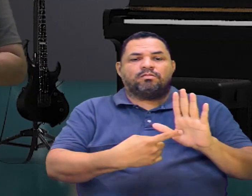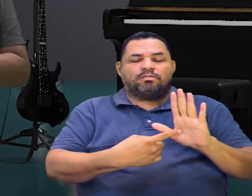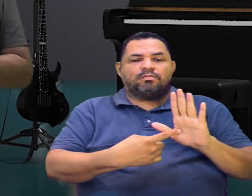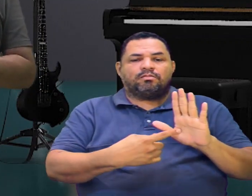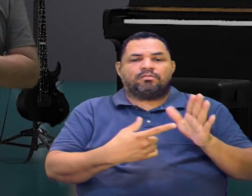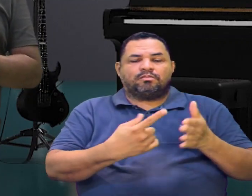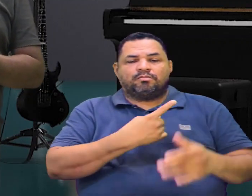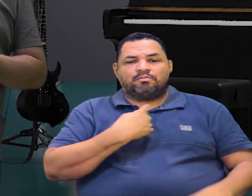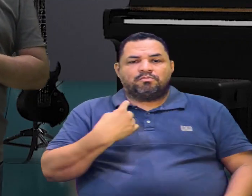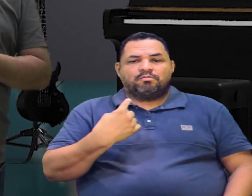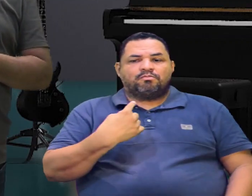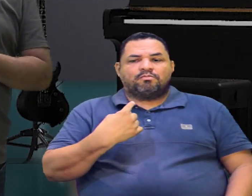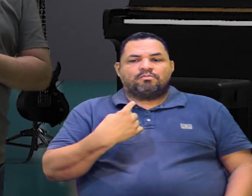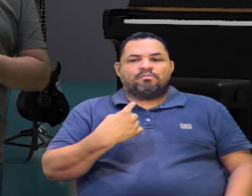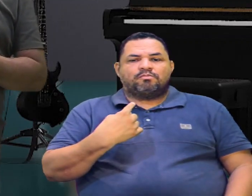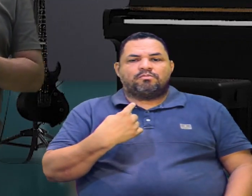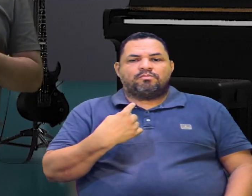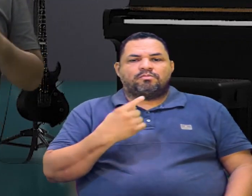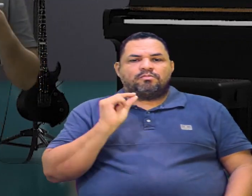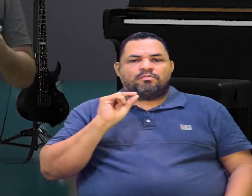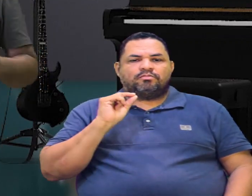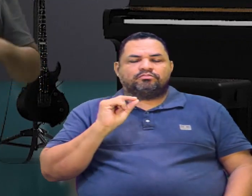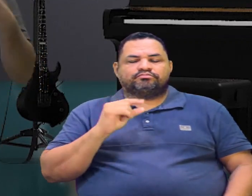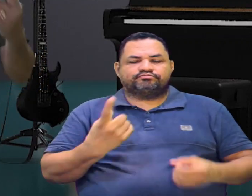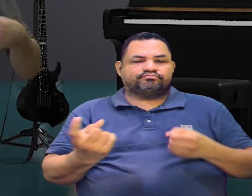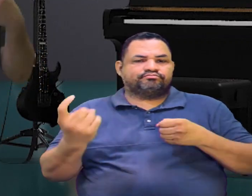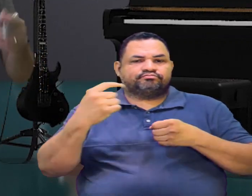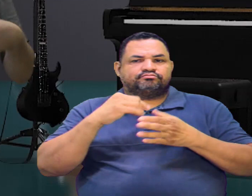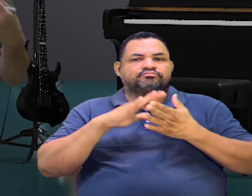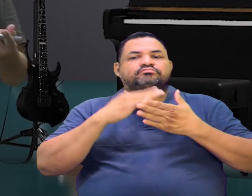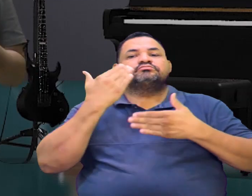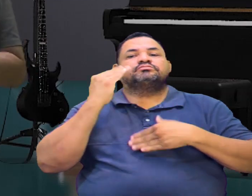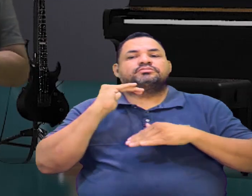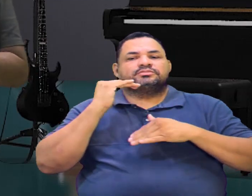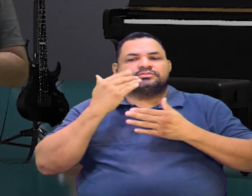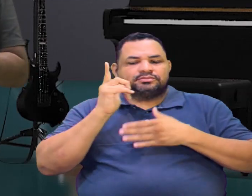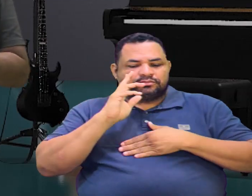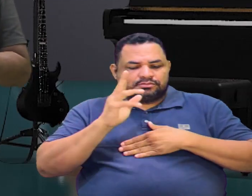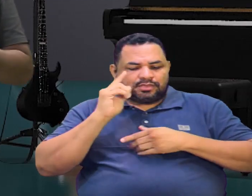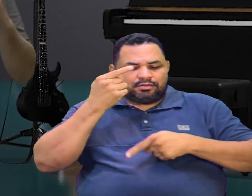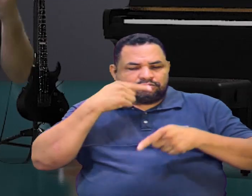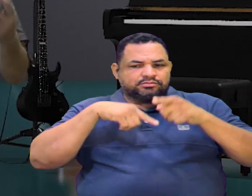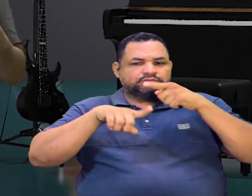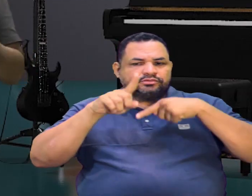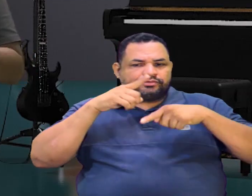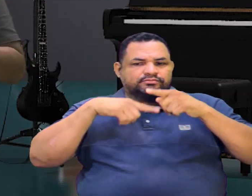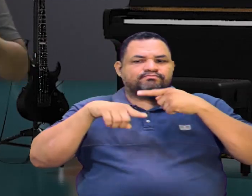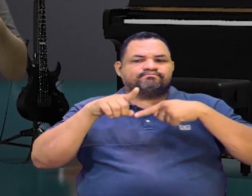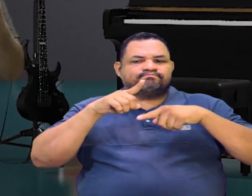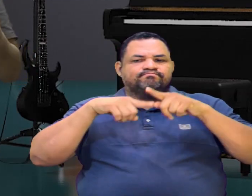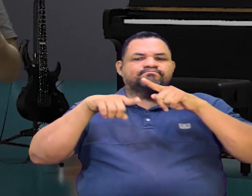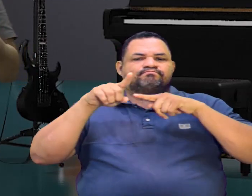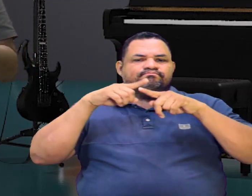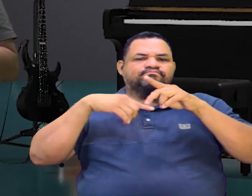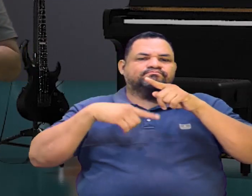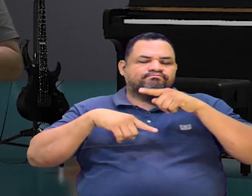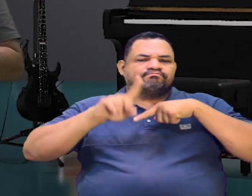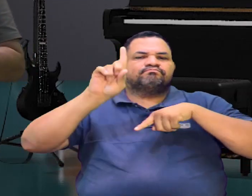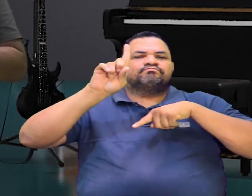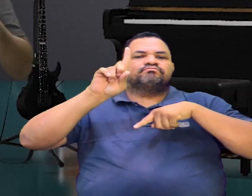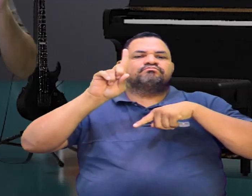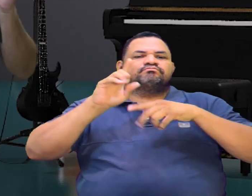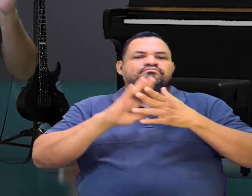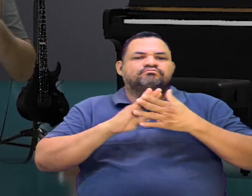mostrar, né, que é uma coisa sem volta, né? Cada vez mais vai se aperfeiçoando, cada vez mais vai inovando e